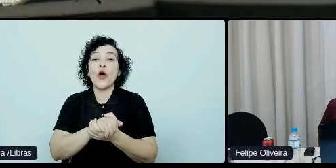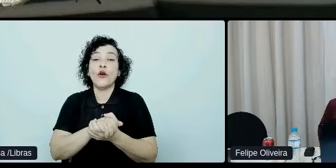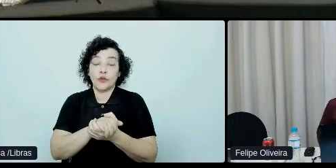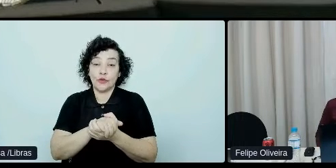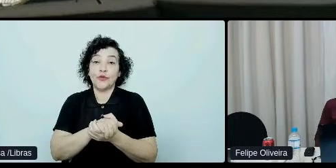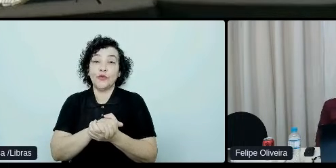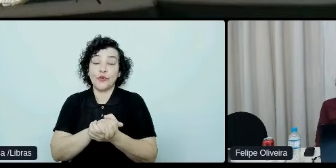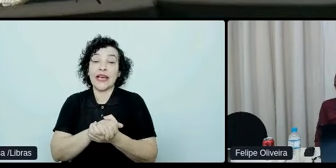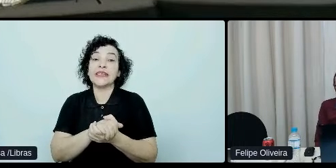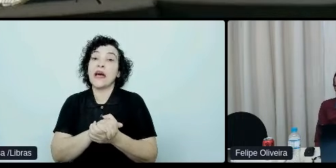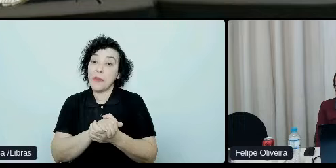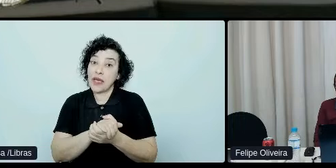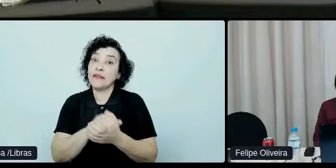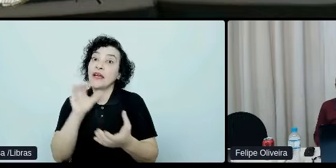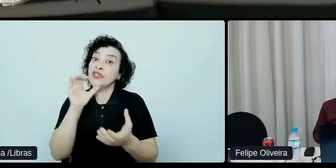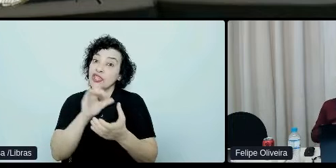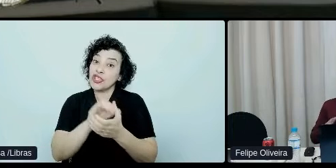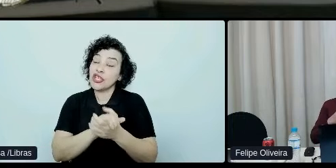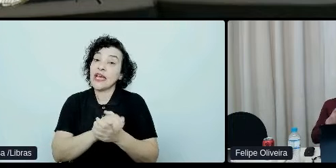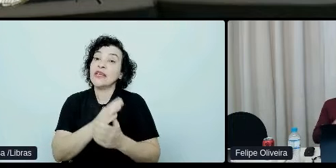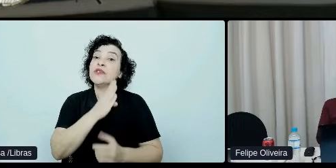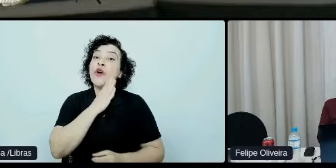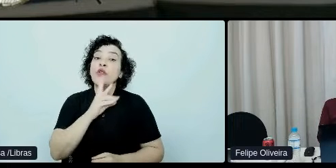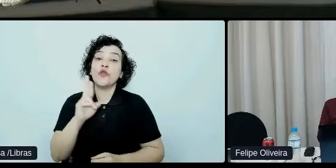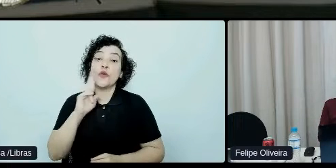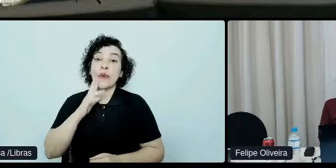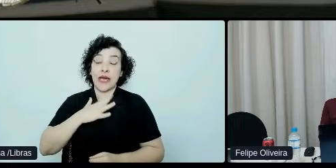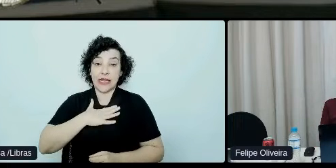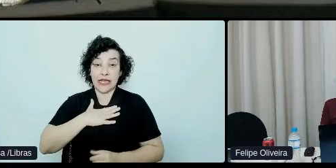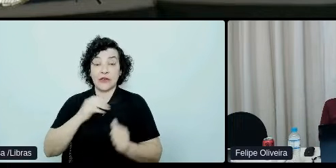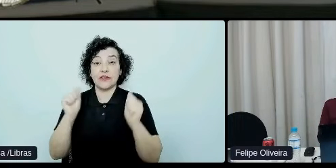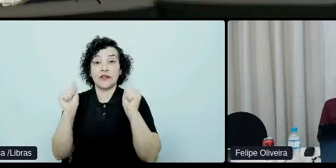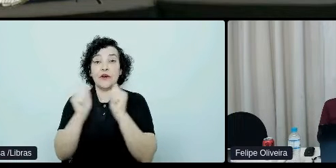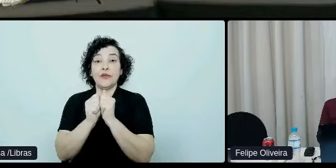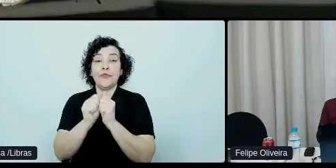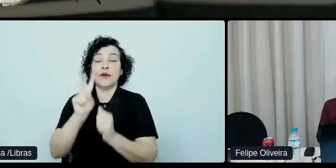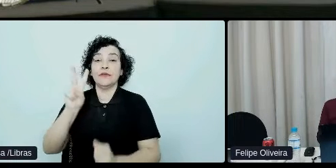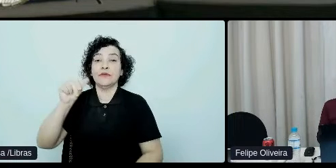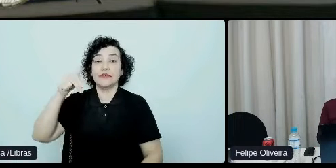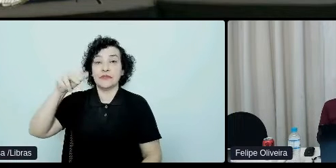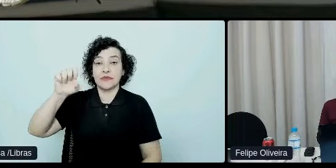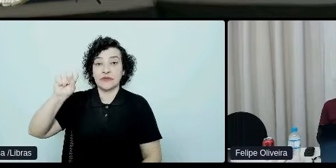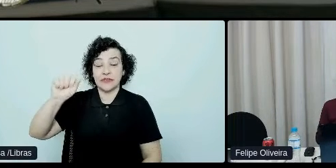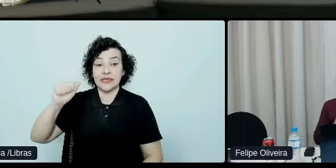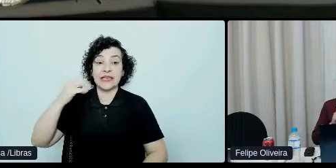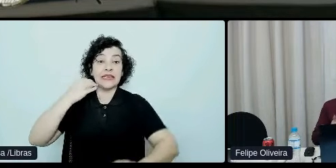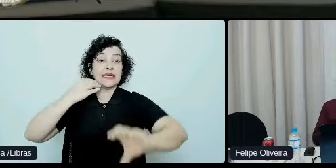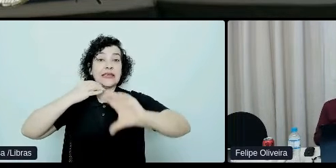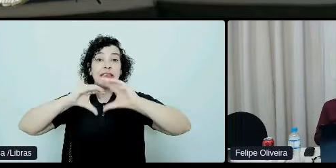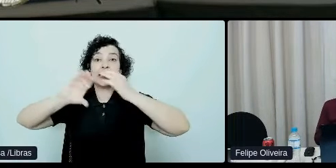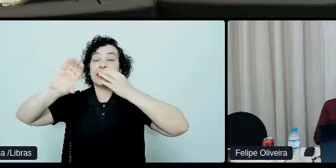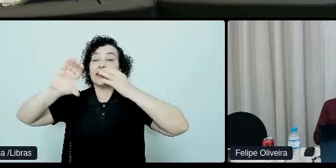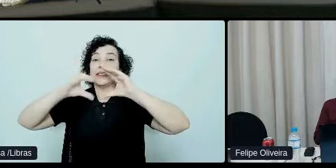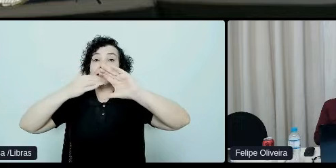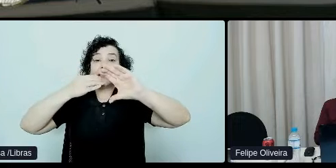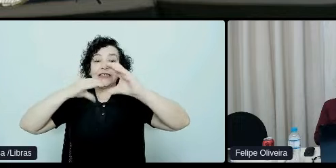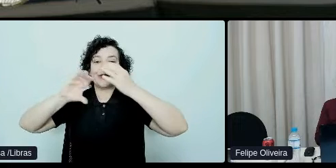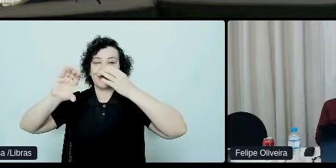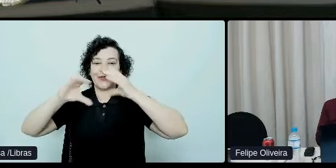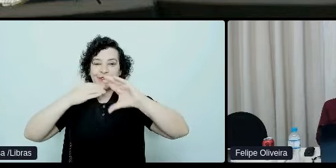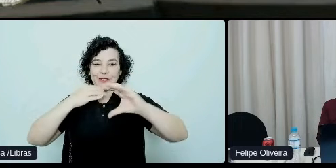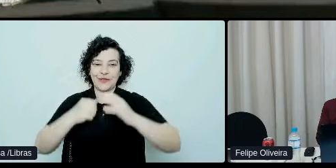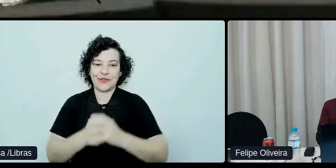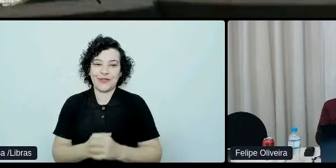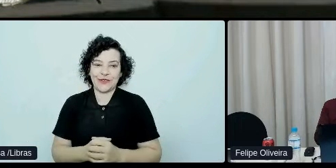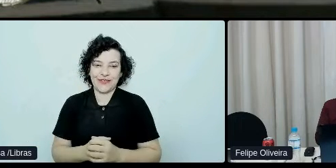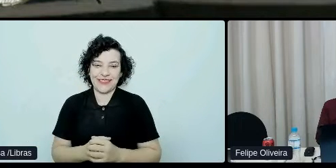bar. Então, tá eu e a Vanessa cantando. Nessa foto aqui a gente está cantando Simple Man, do Lynyrd Skynyrd,